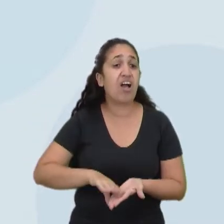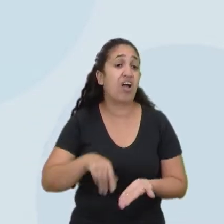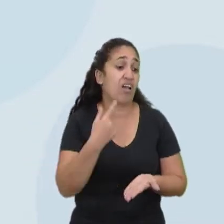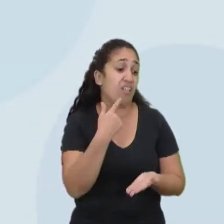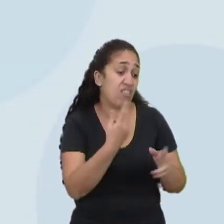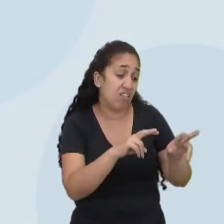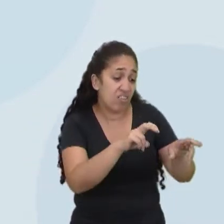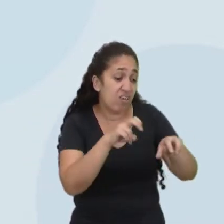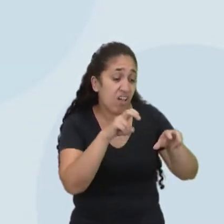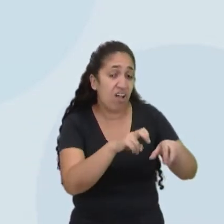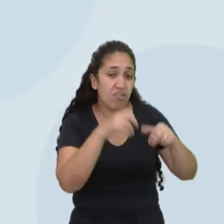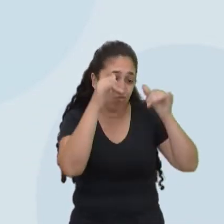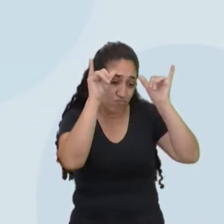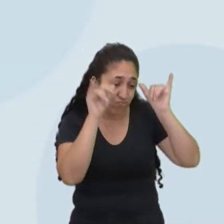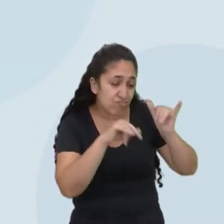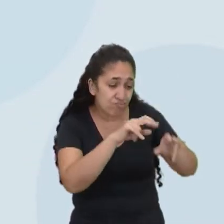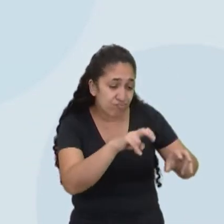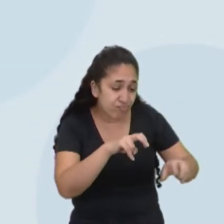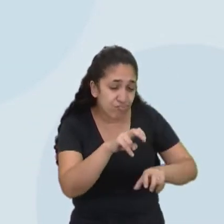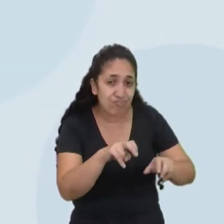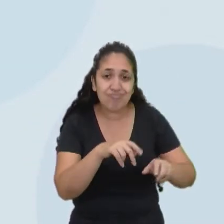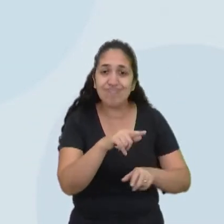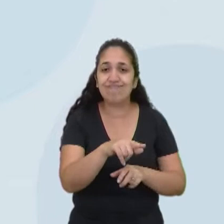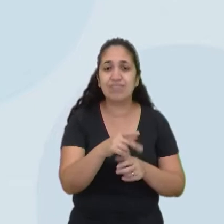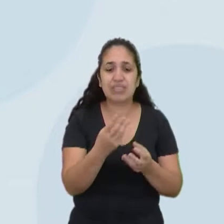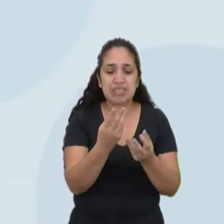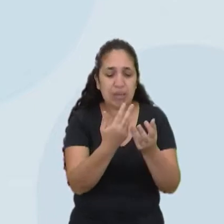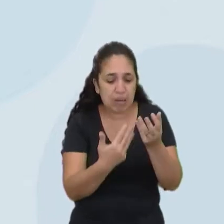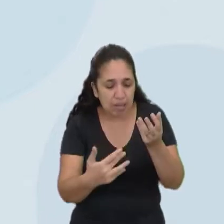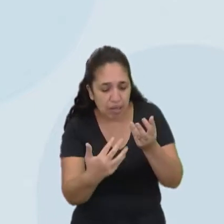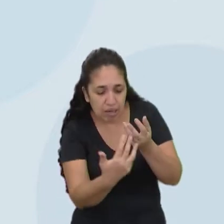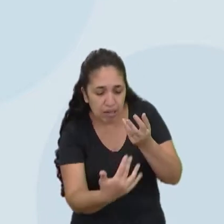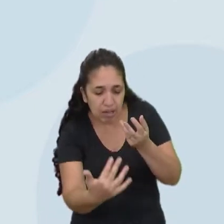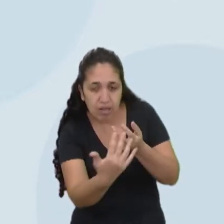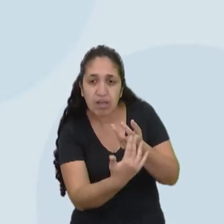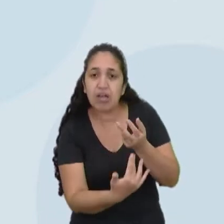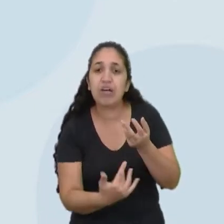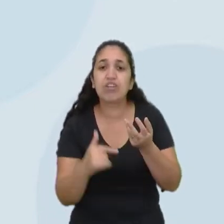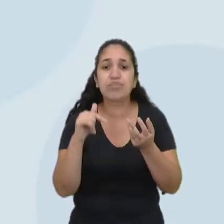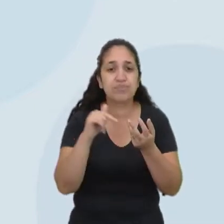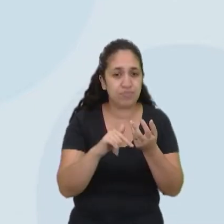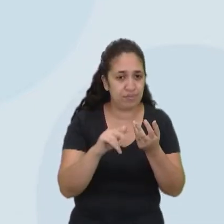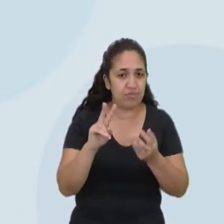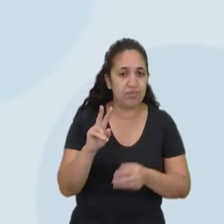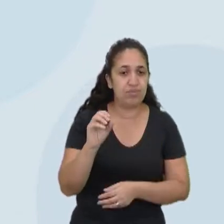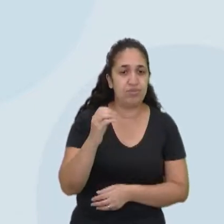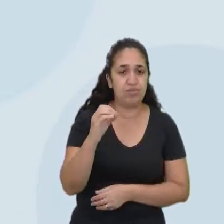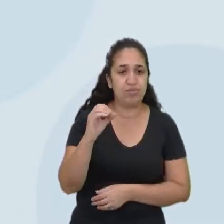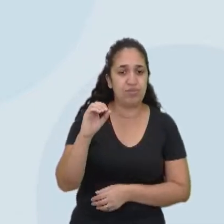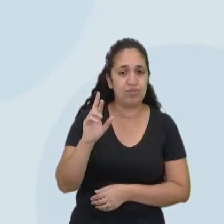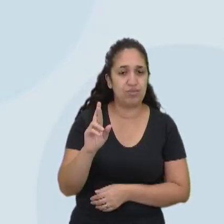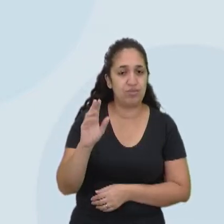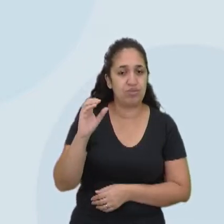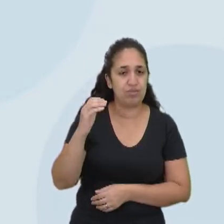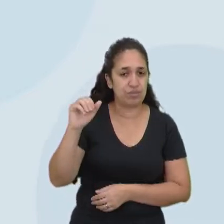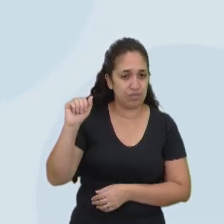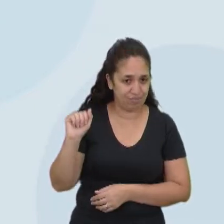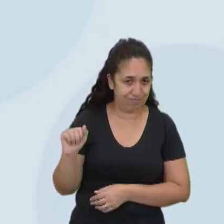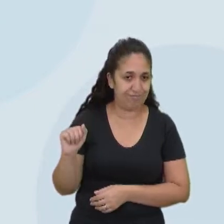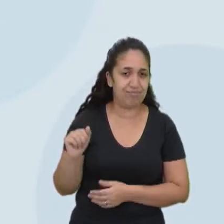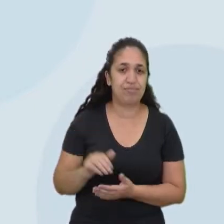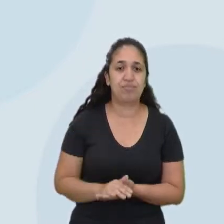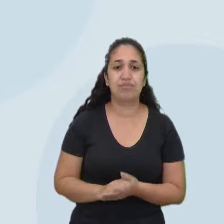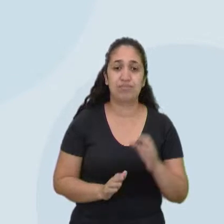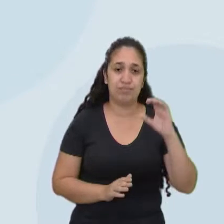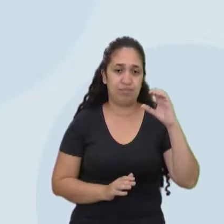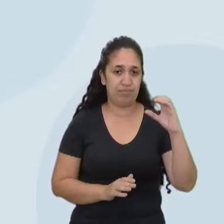ou pecuária, e aí se torna esse grande sulco, que aqui no Brasil nós chamamos de Vossoroca ou Bossoroca. No